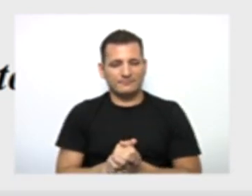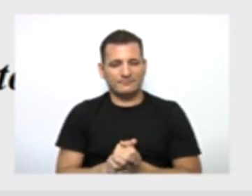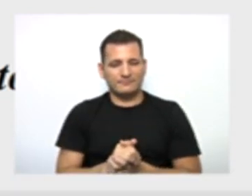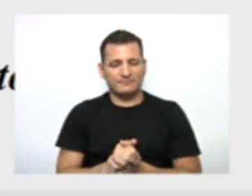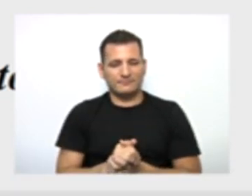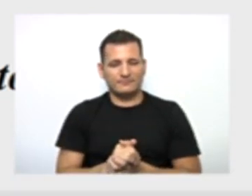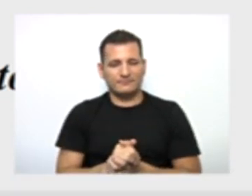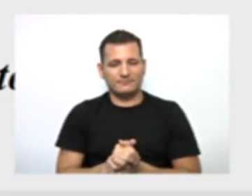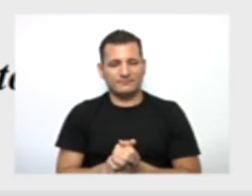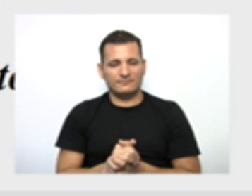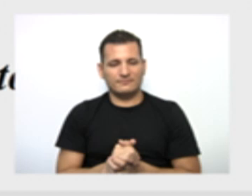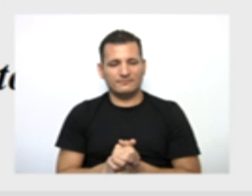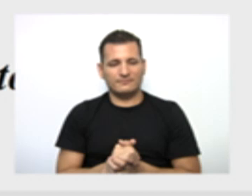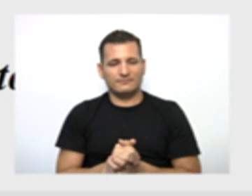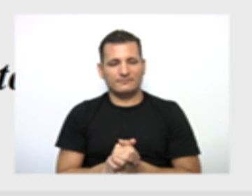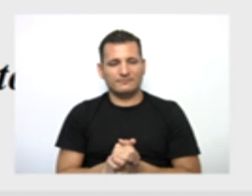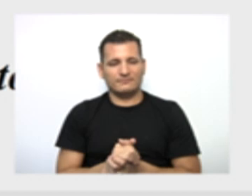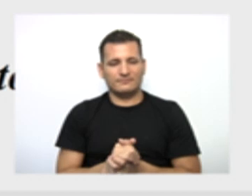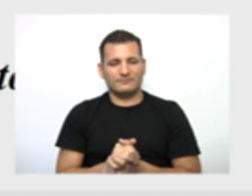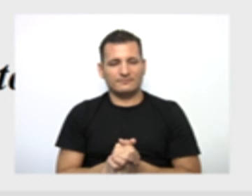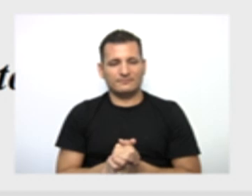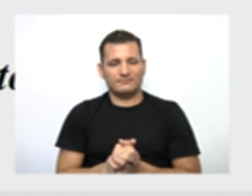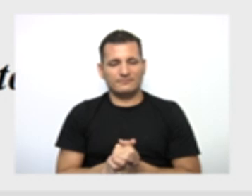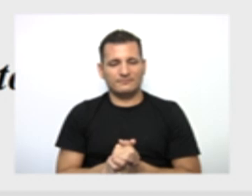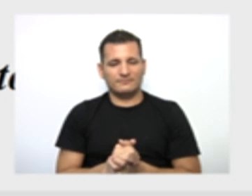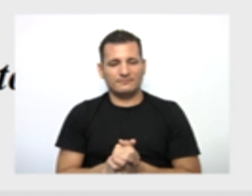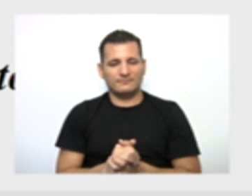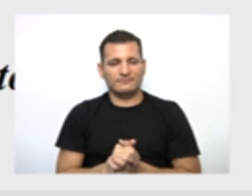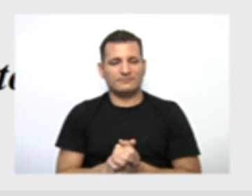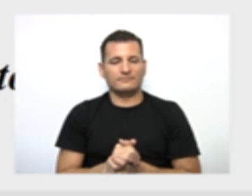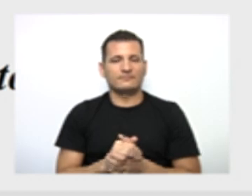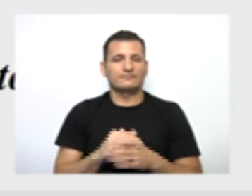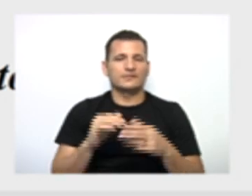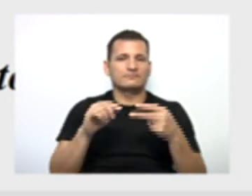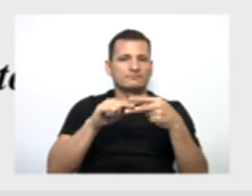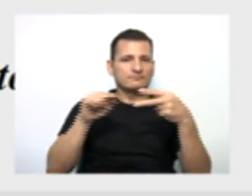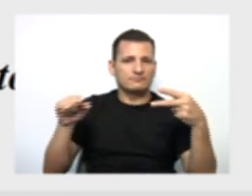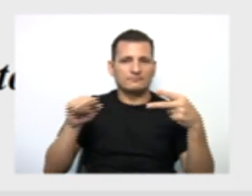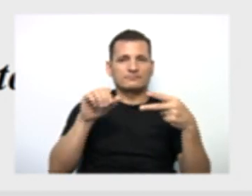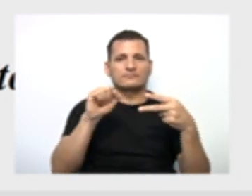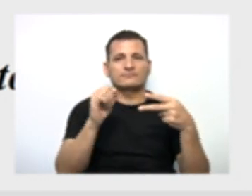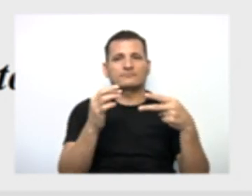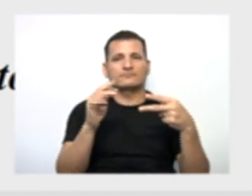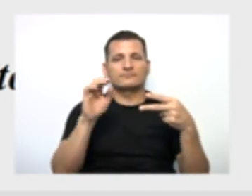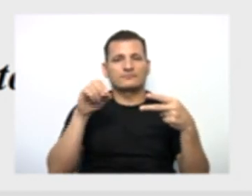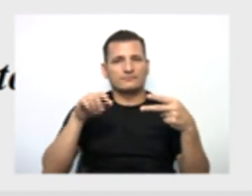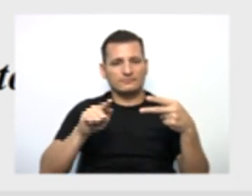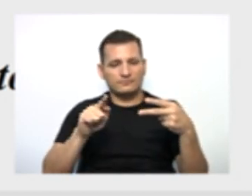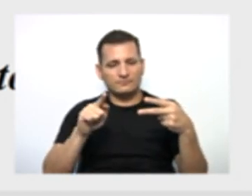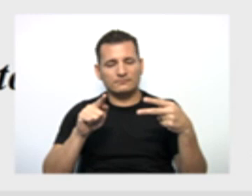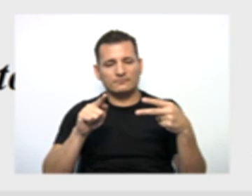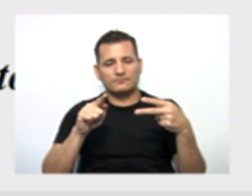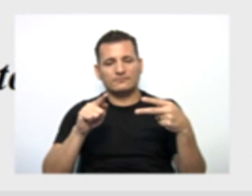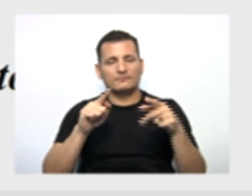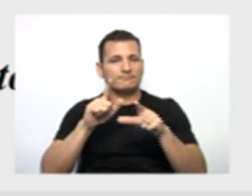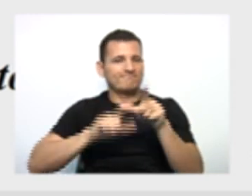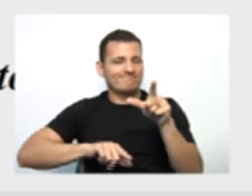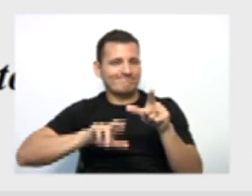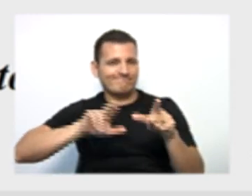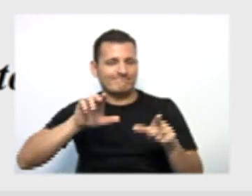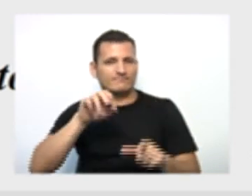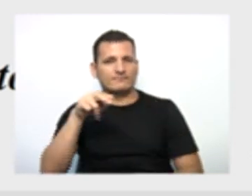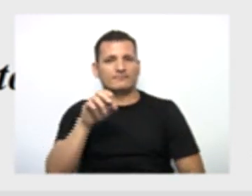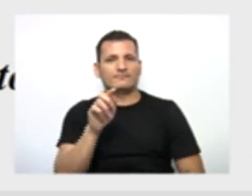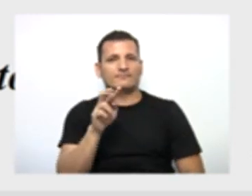em bloco. Criei uma tag em linha, que é o strong, que vai deixar o meu texto em negrito. E